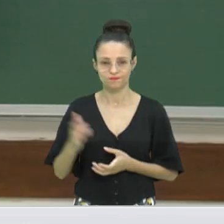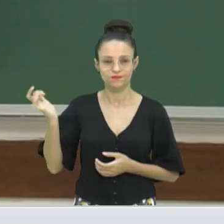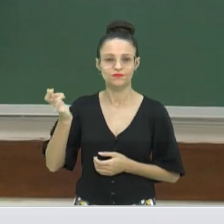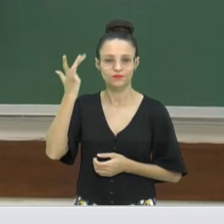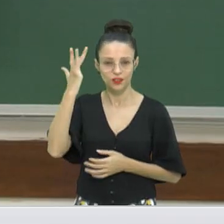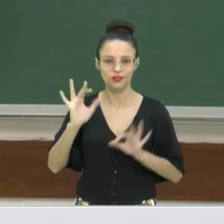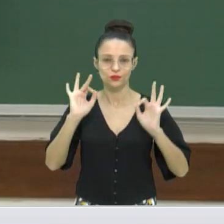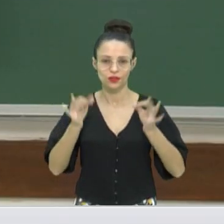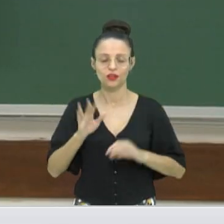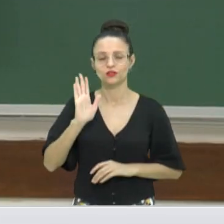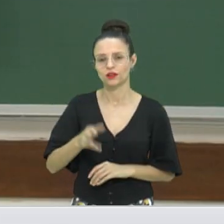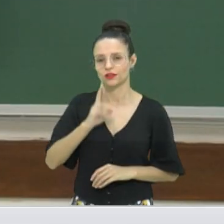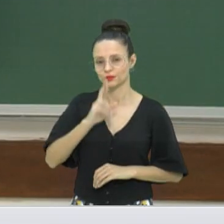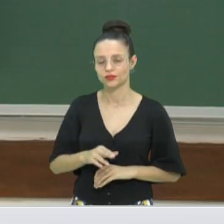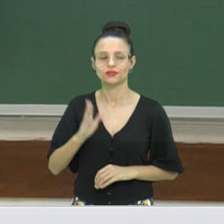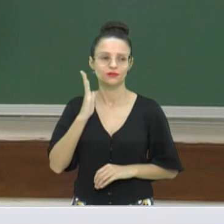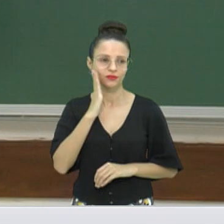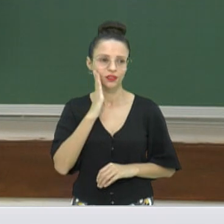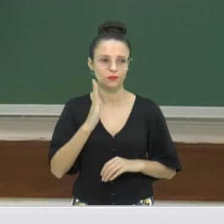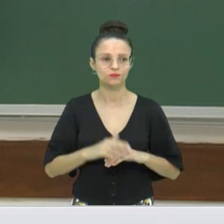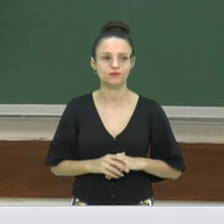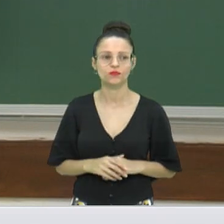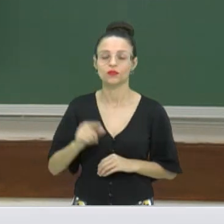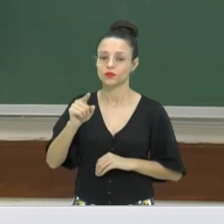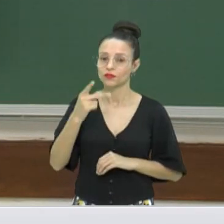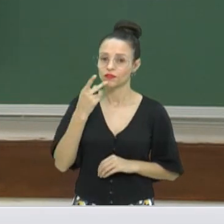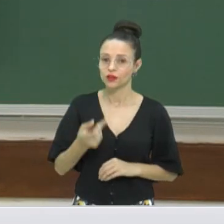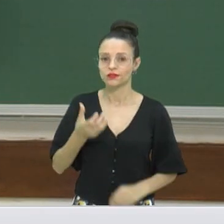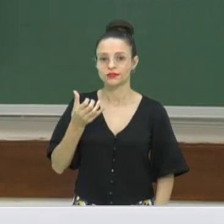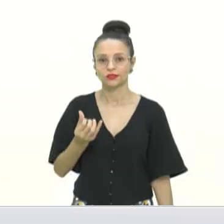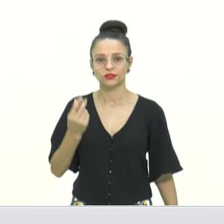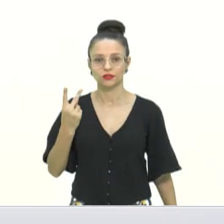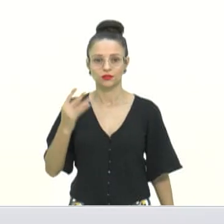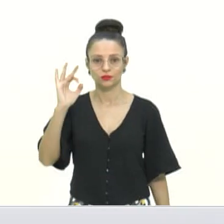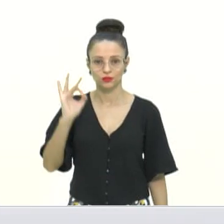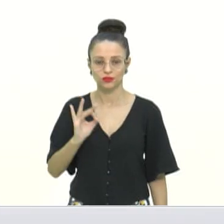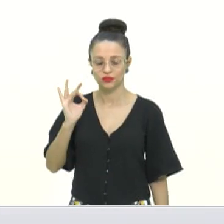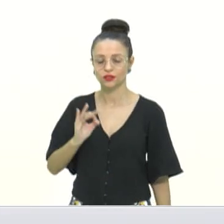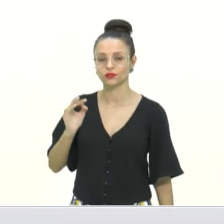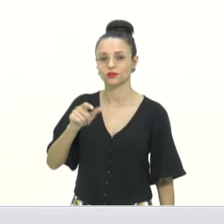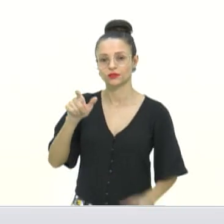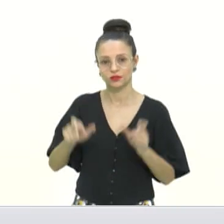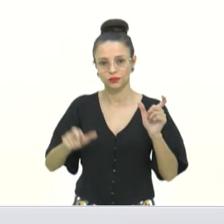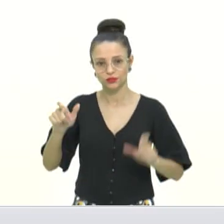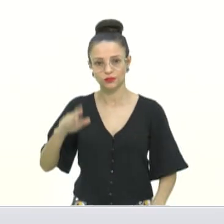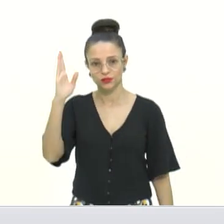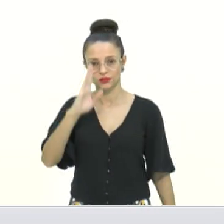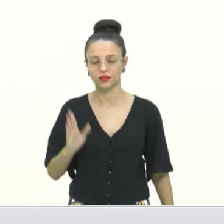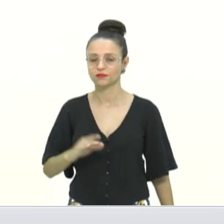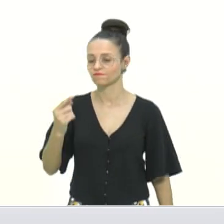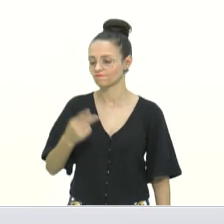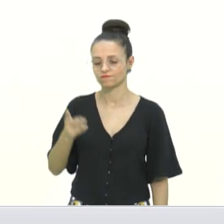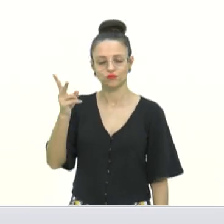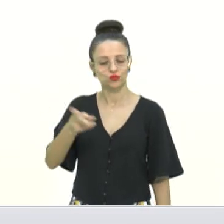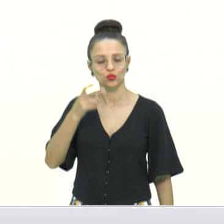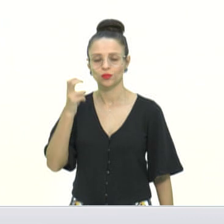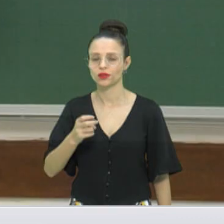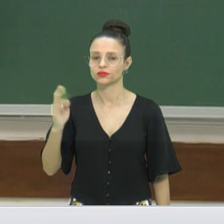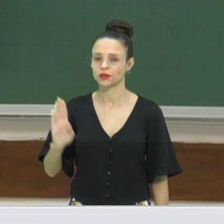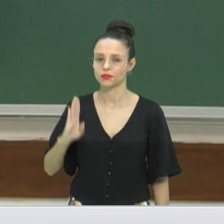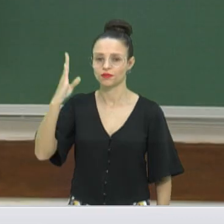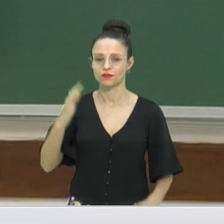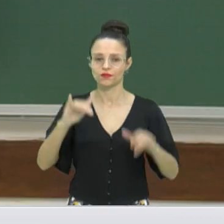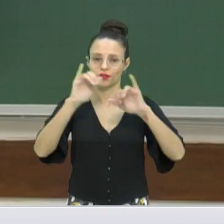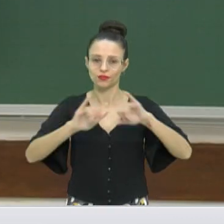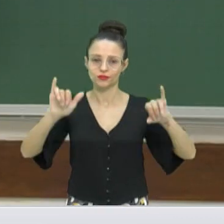Fácil, né? Já respondeu, eu sei. E você disse que 62% dos brasileiros não sabem reconhecer uma notícia